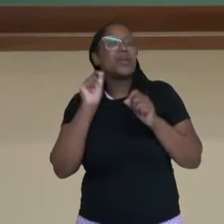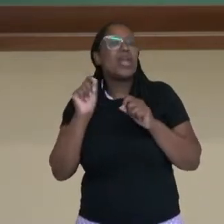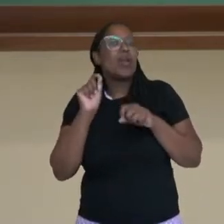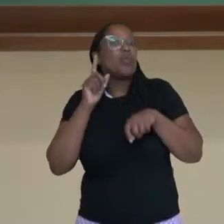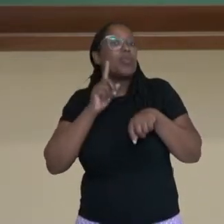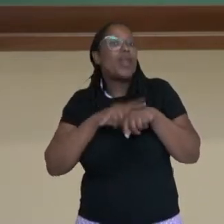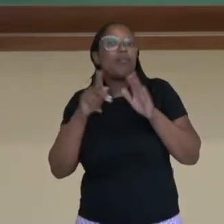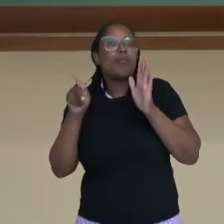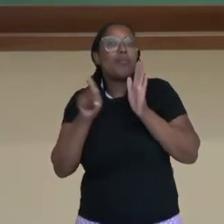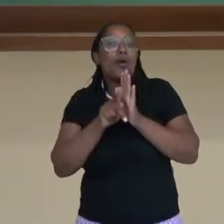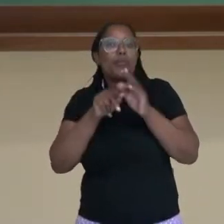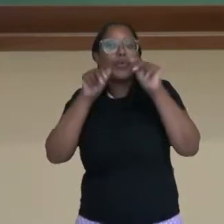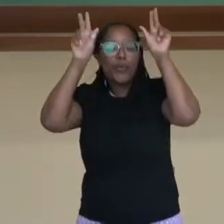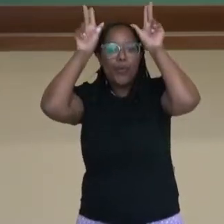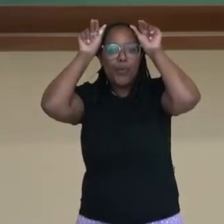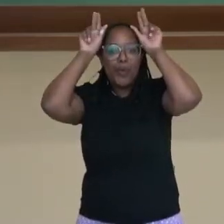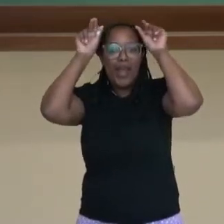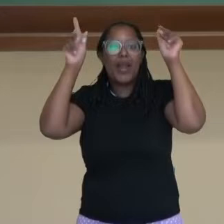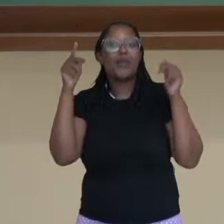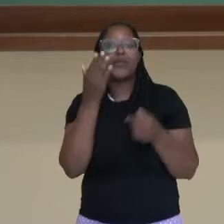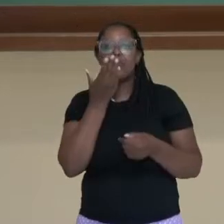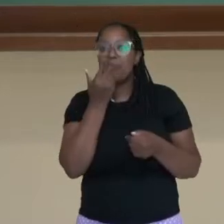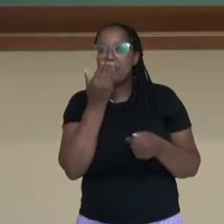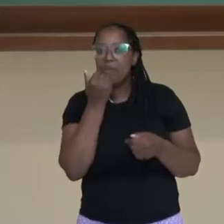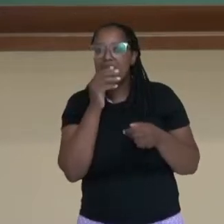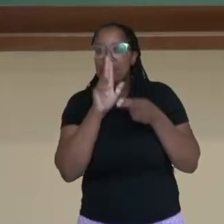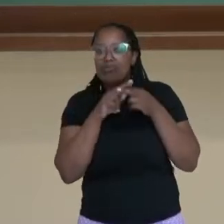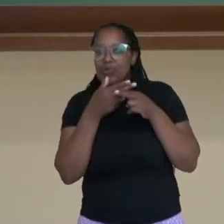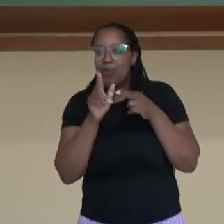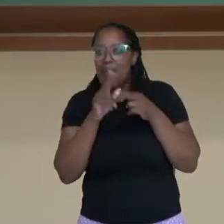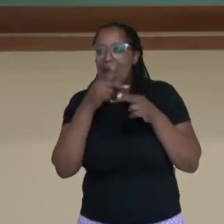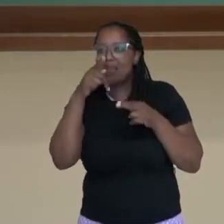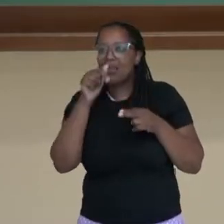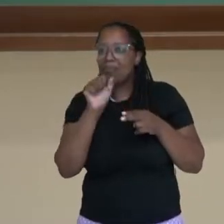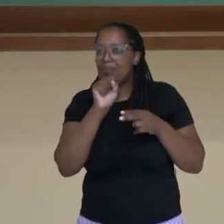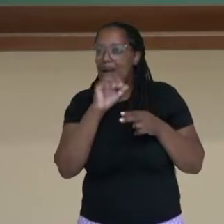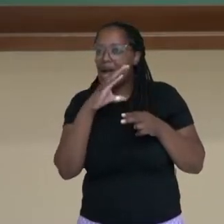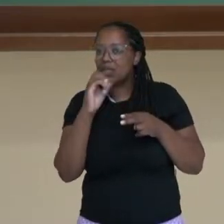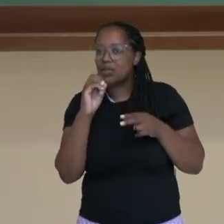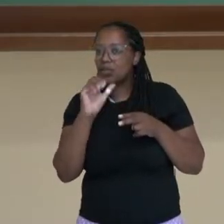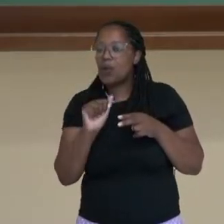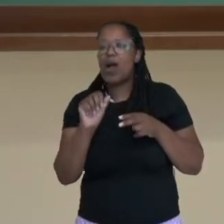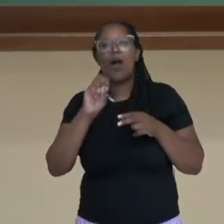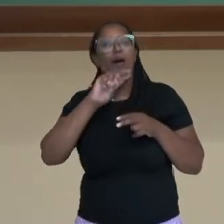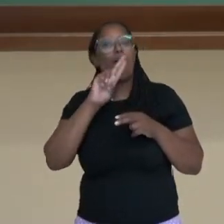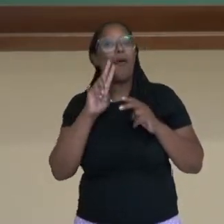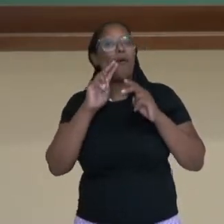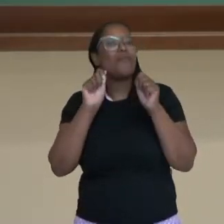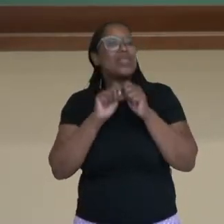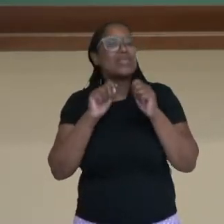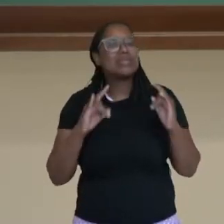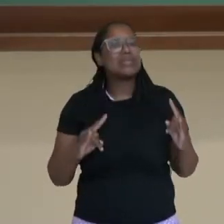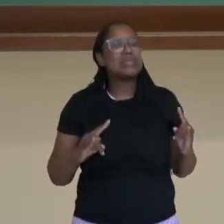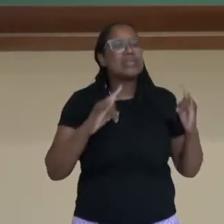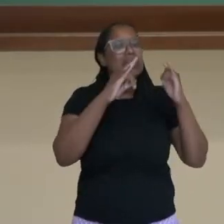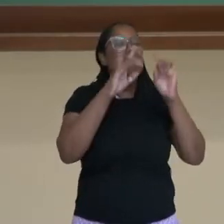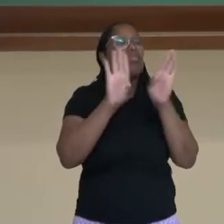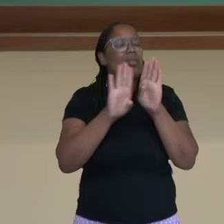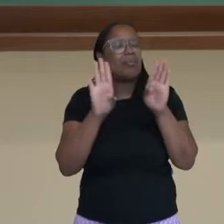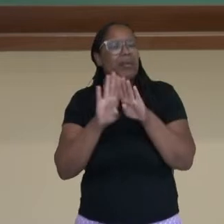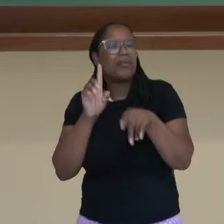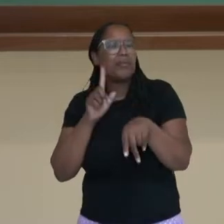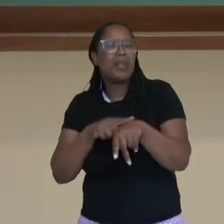Os retiros, a gente está falando de um tempo também, né? Mas quando a gente está falando assim, são 3 horas, são 4 horas,